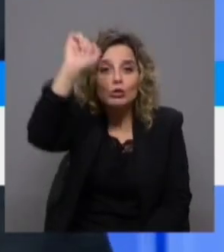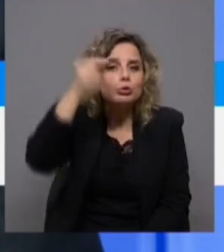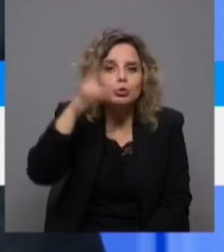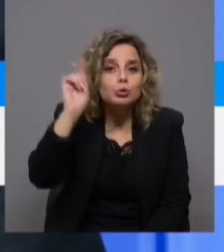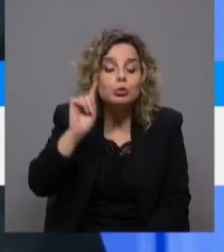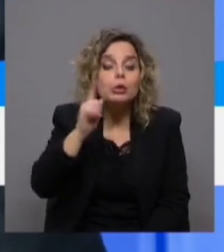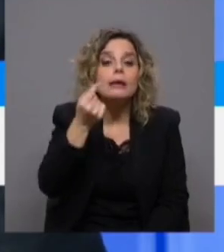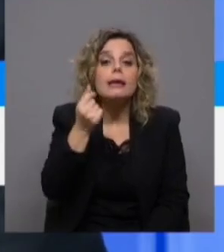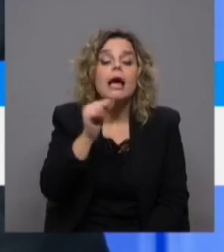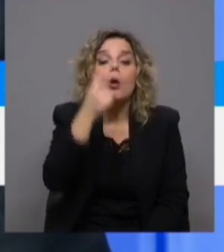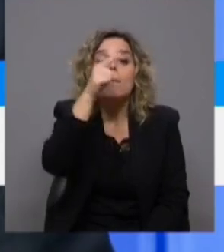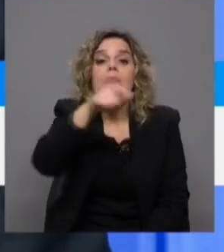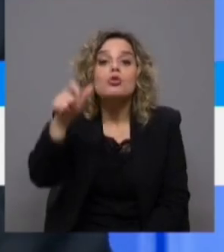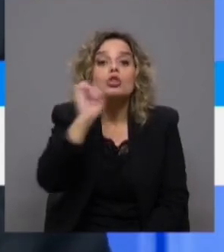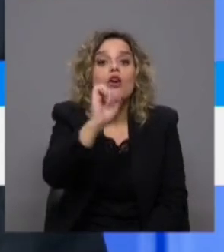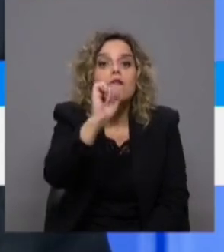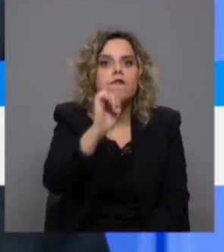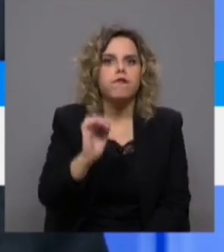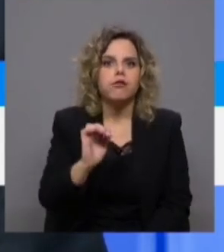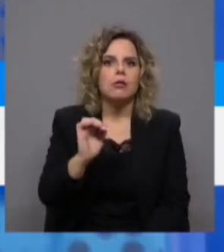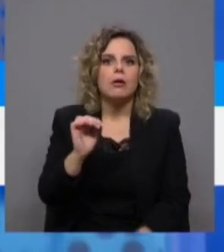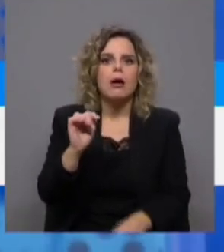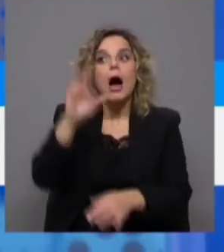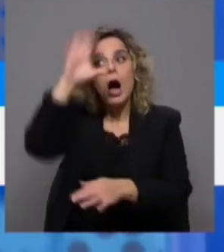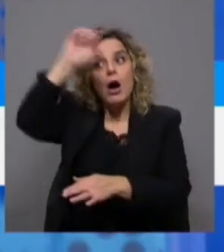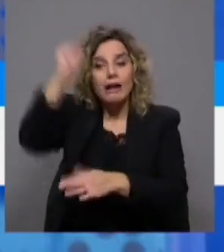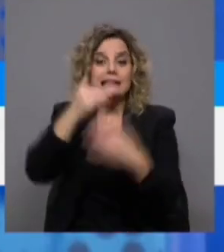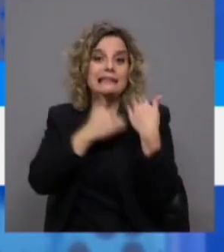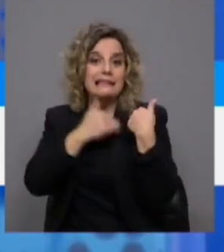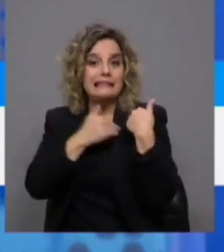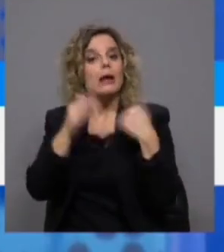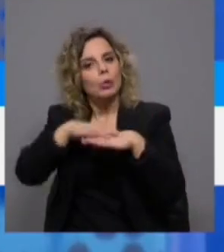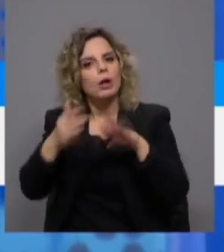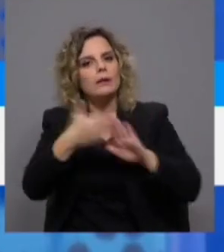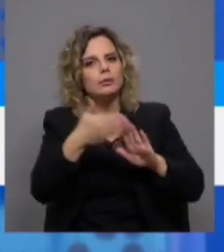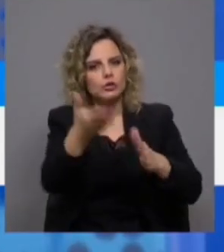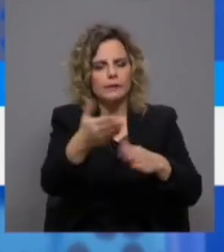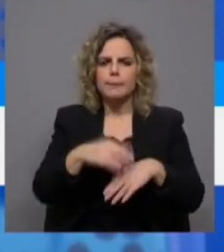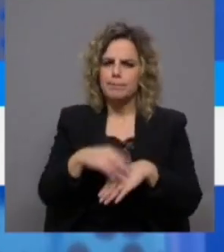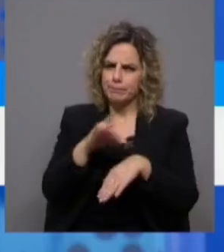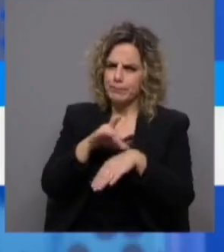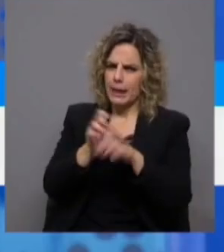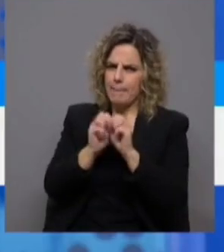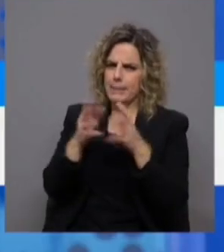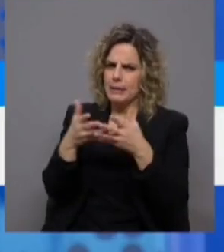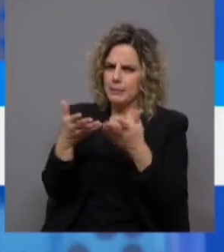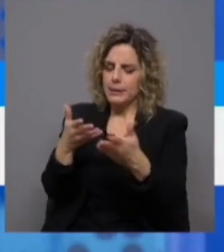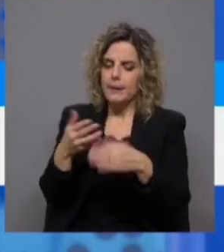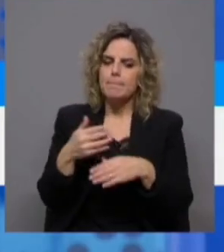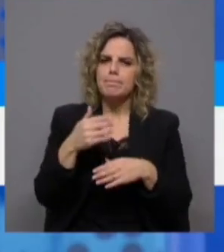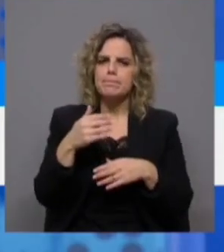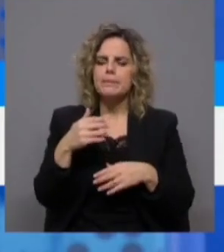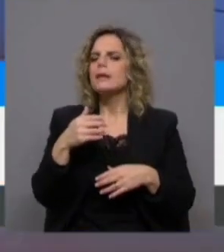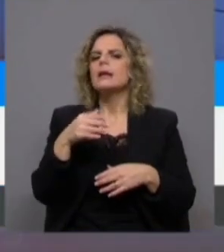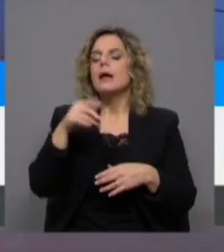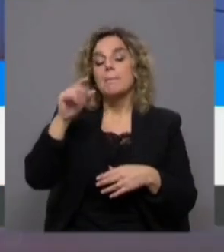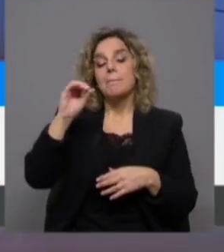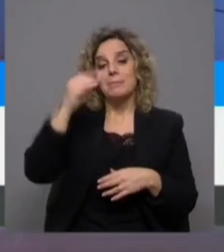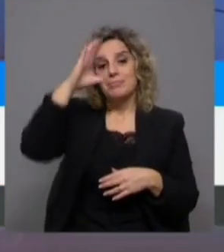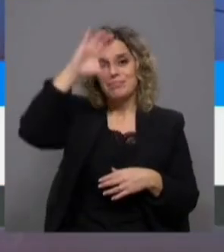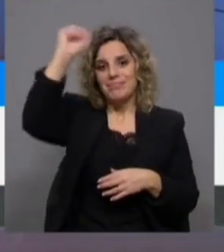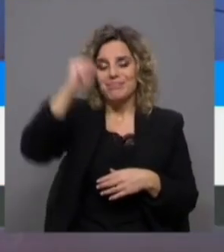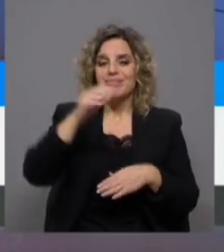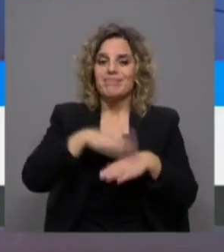está a guarda do Estado exatamente estas imagens propósito da anemia é o pênis que tem admin e passa a evolução dos números que